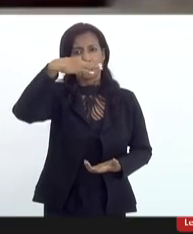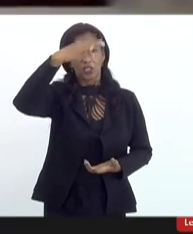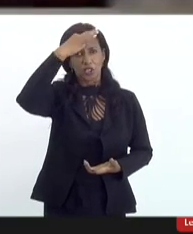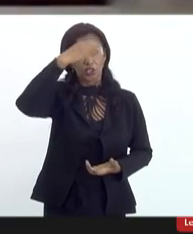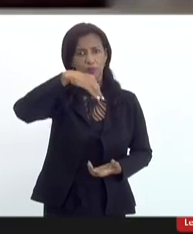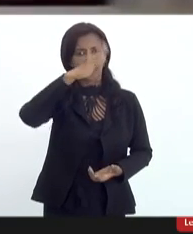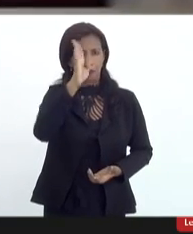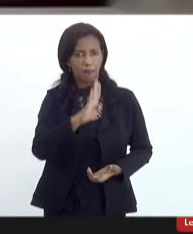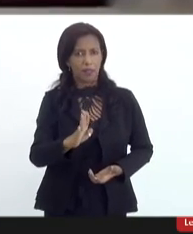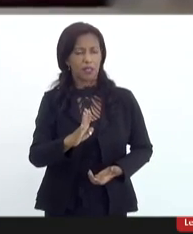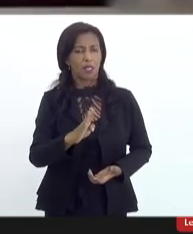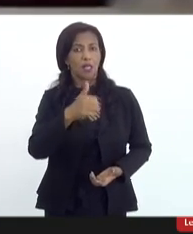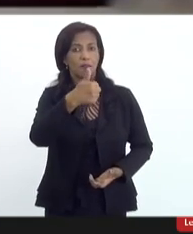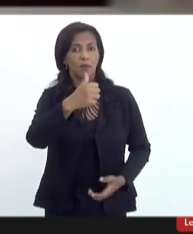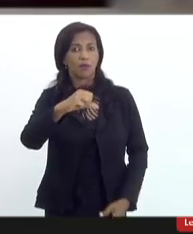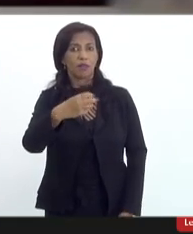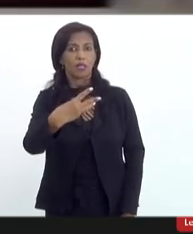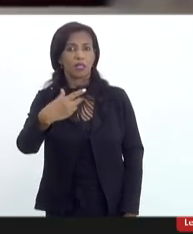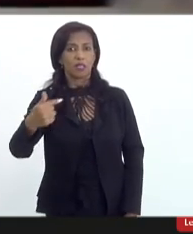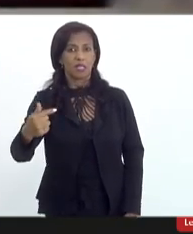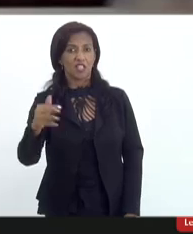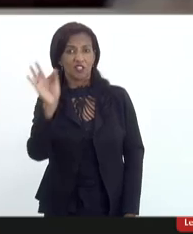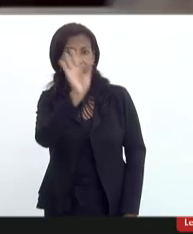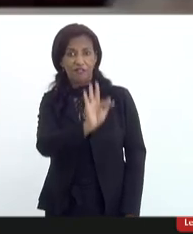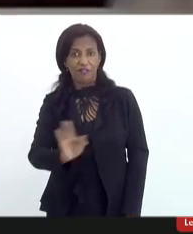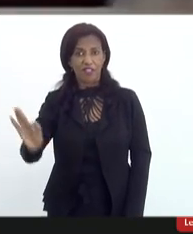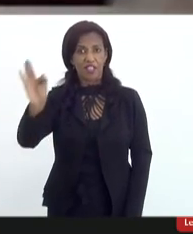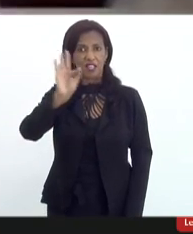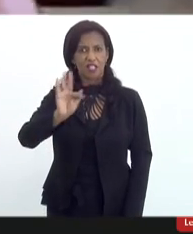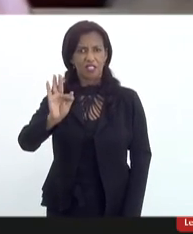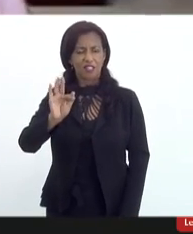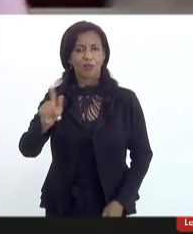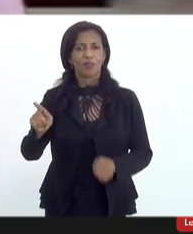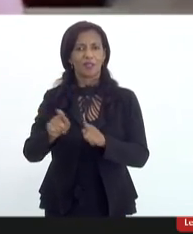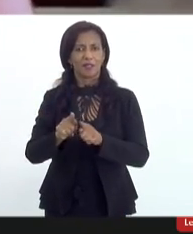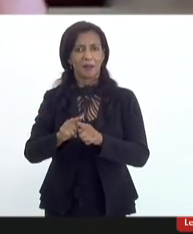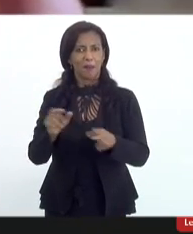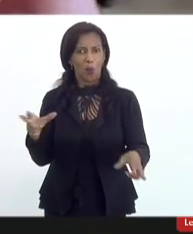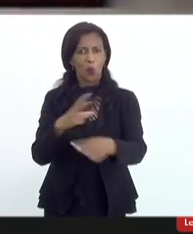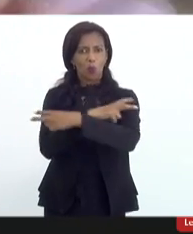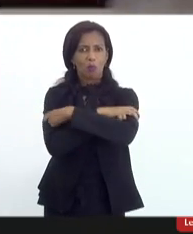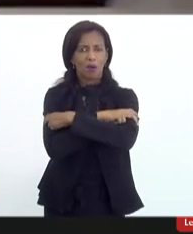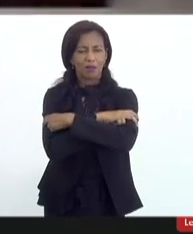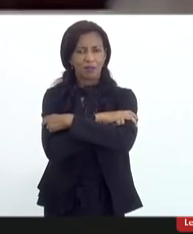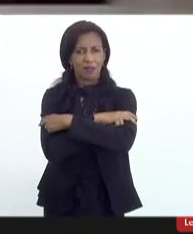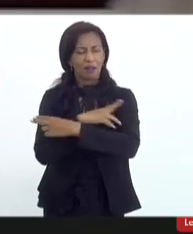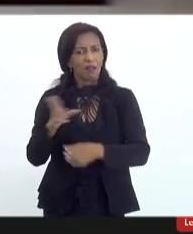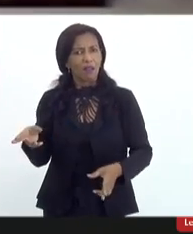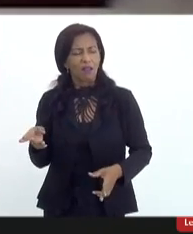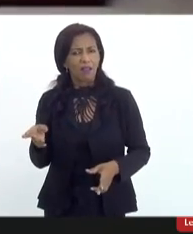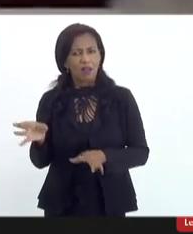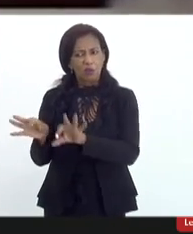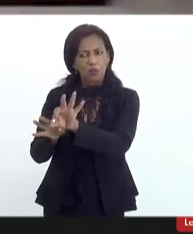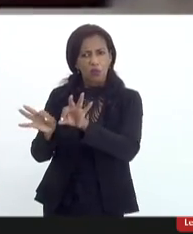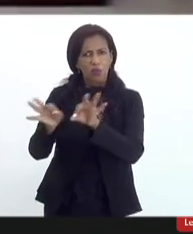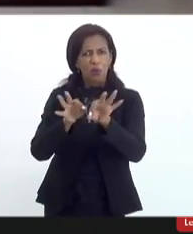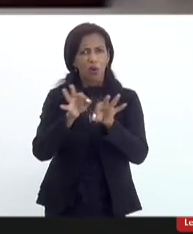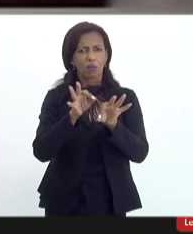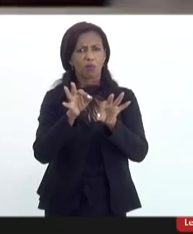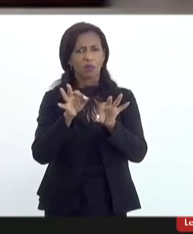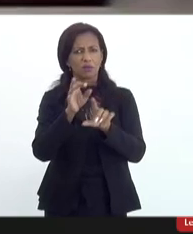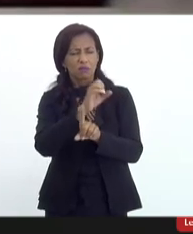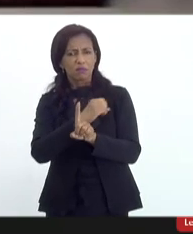em 37 e a Federação Espírita de Umbanda em 39. Eram formas da sociedade